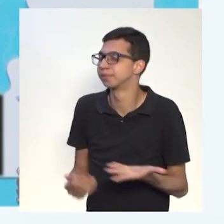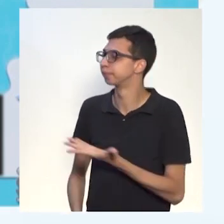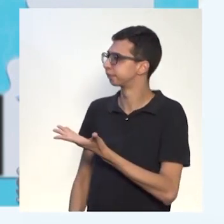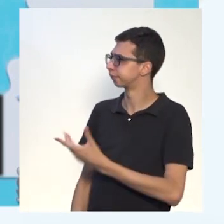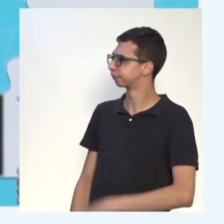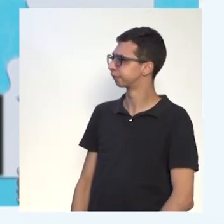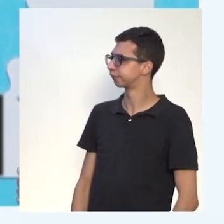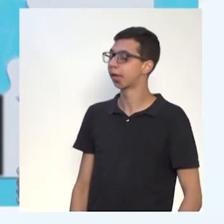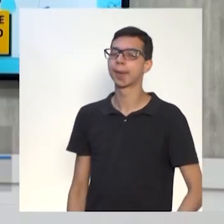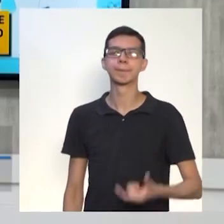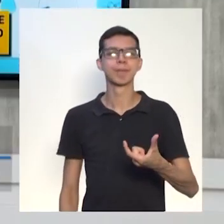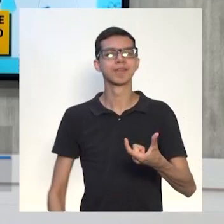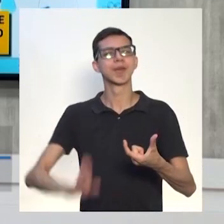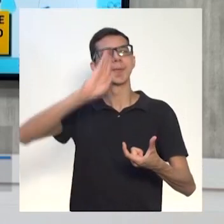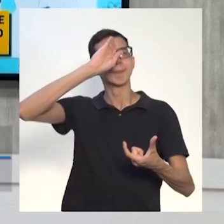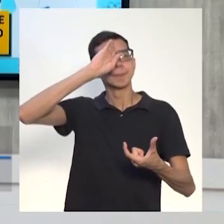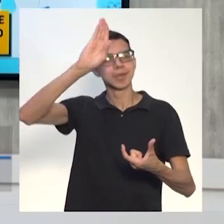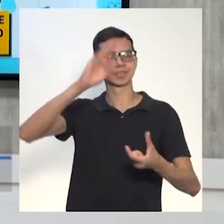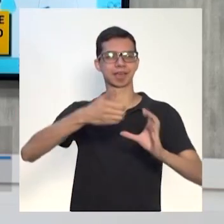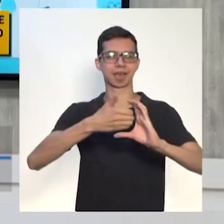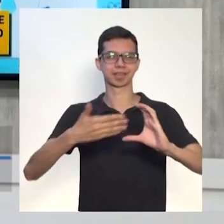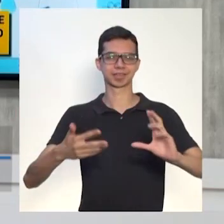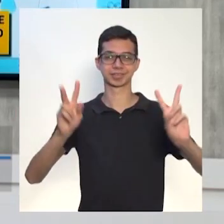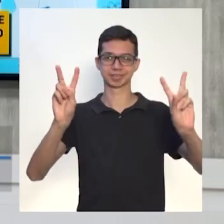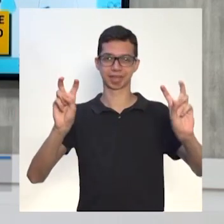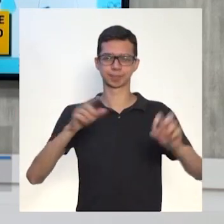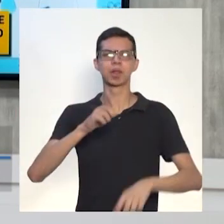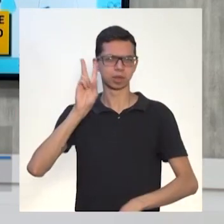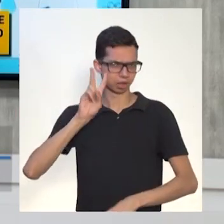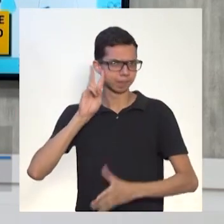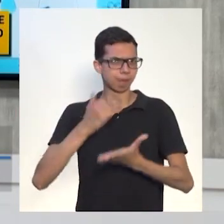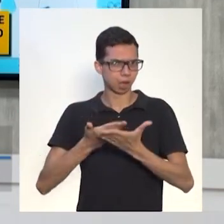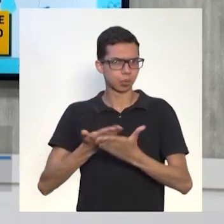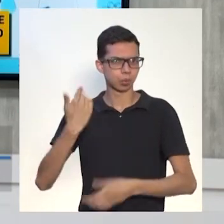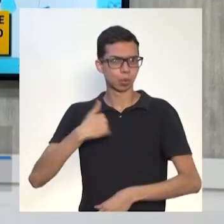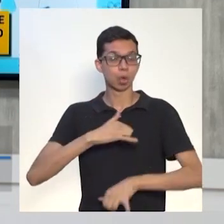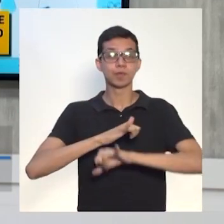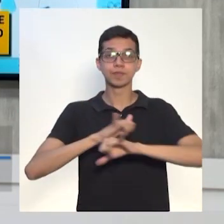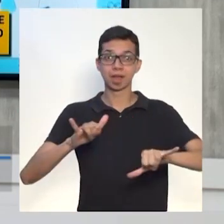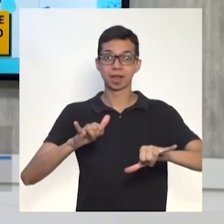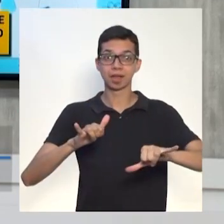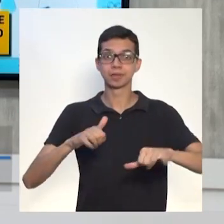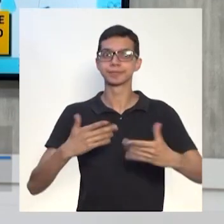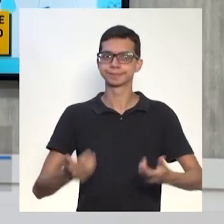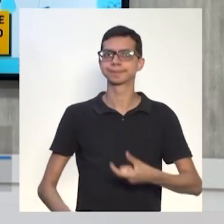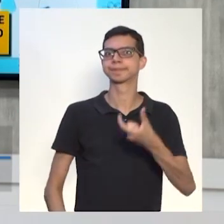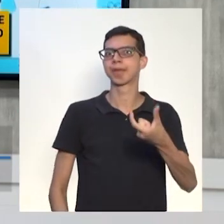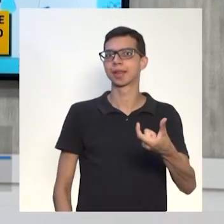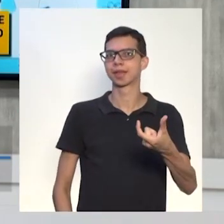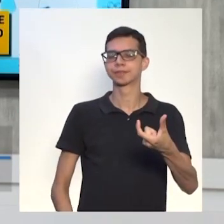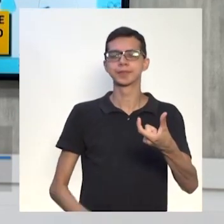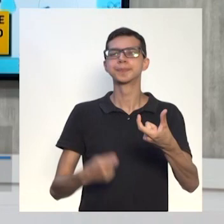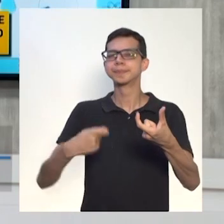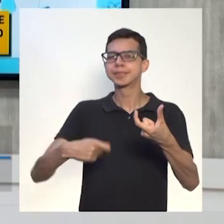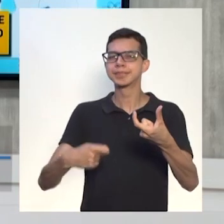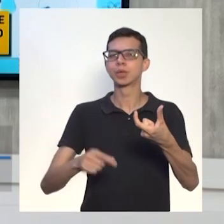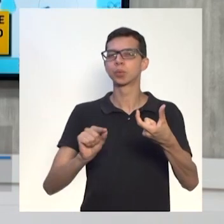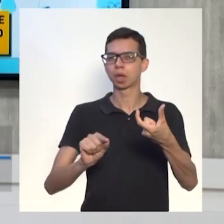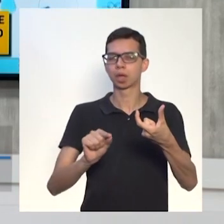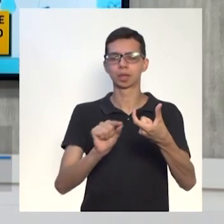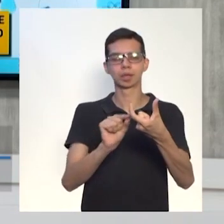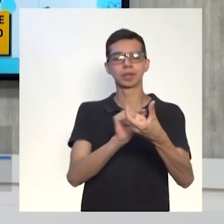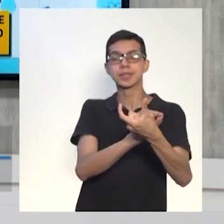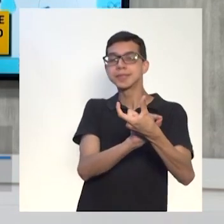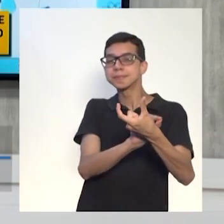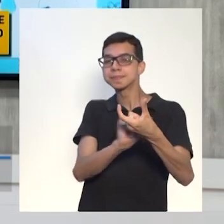tema. Lembra na aula anterior? Que eu colocava um tema aqui pra gente e dizia, vamos marcar umas palavrinhas? Essas palavras vão